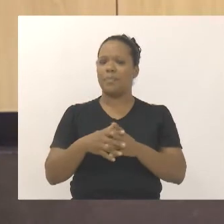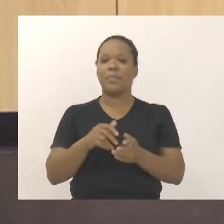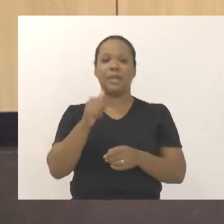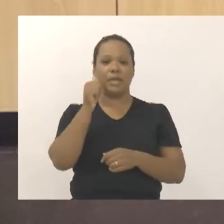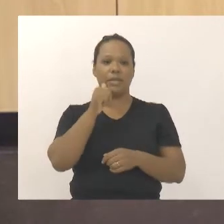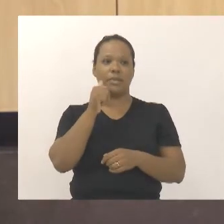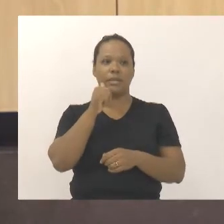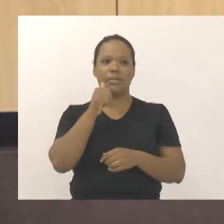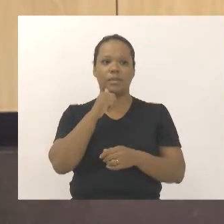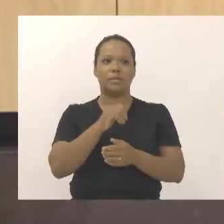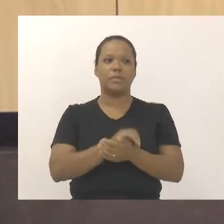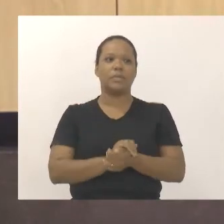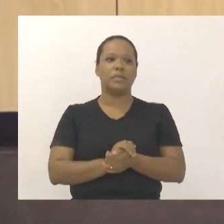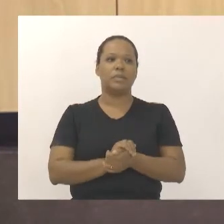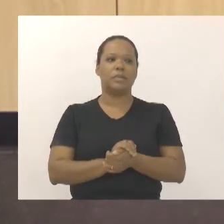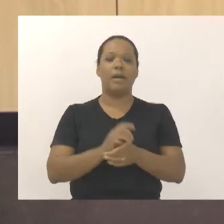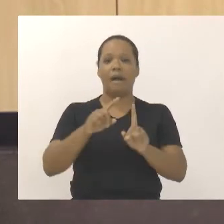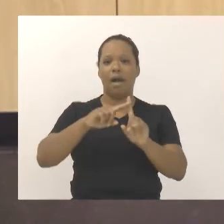estão